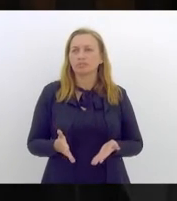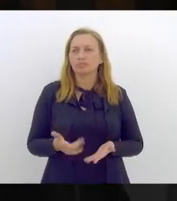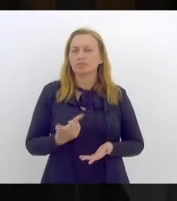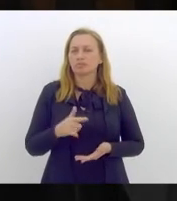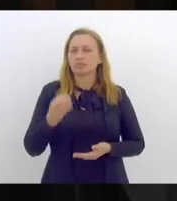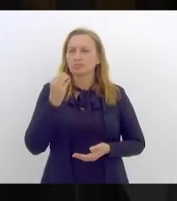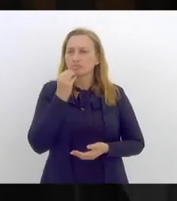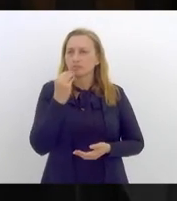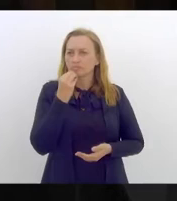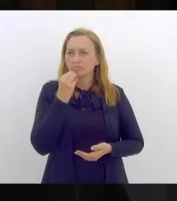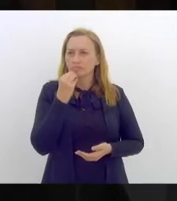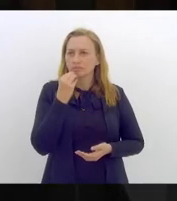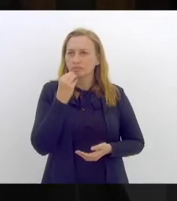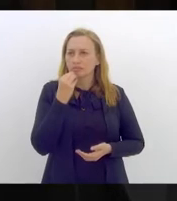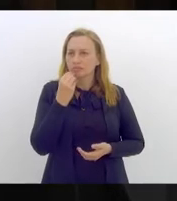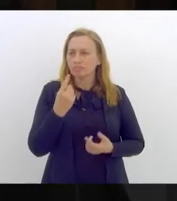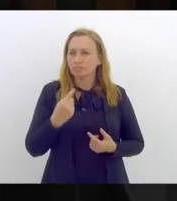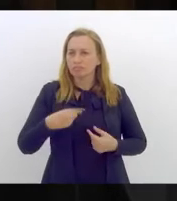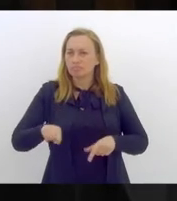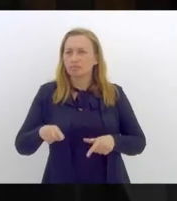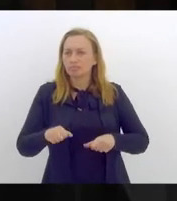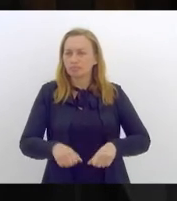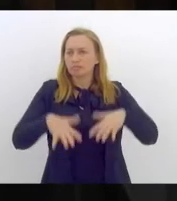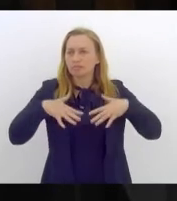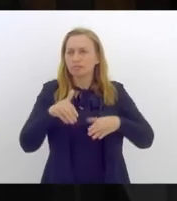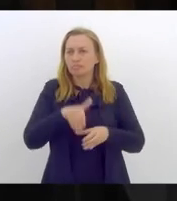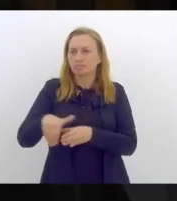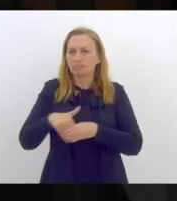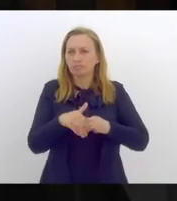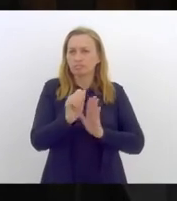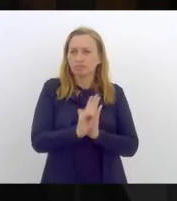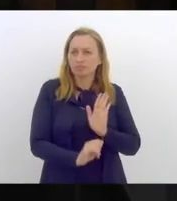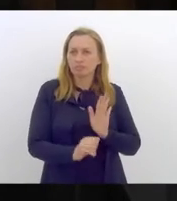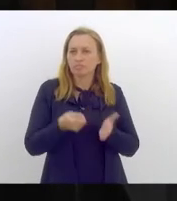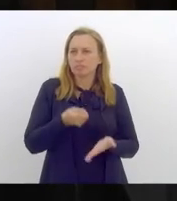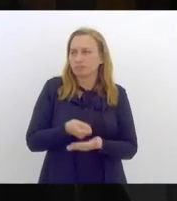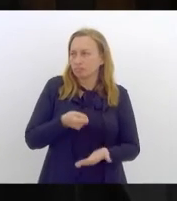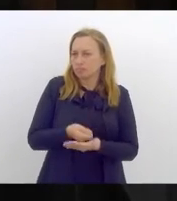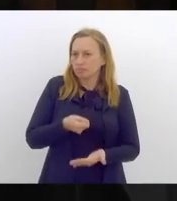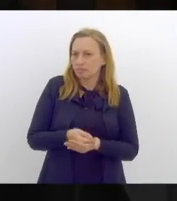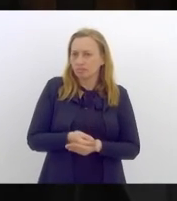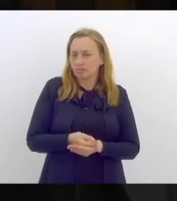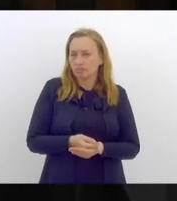teve oportunidade de enfrentar em plenário a votação desse relatório. Então, eu quero cobrar,